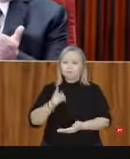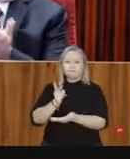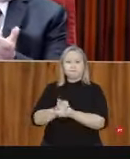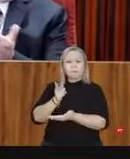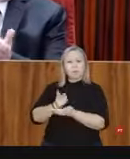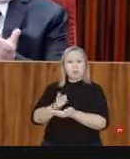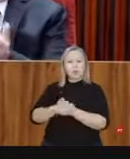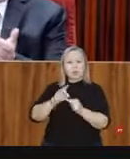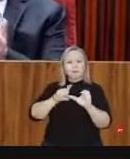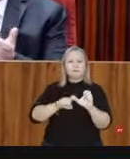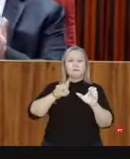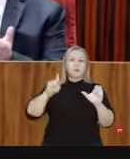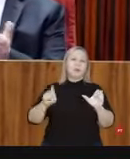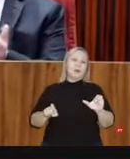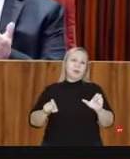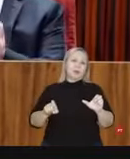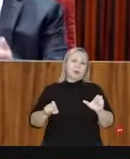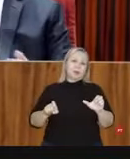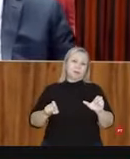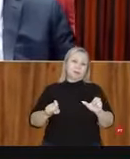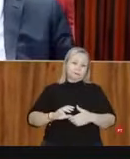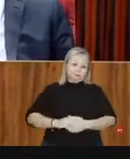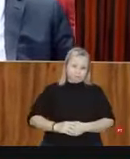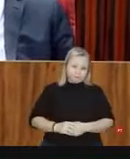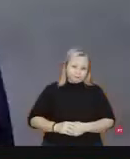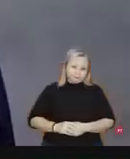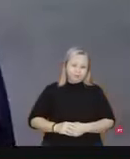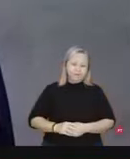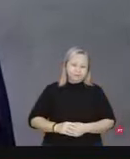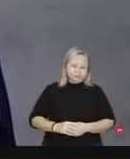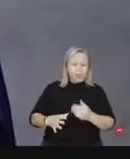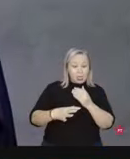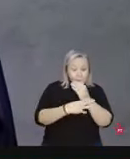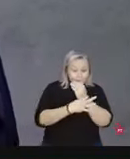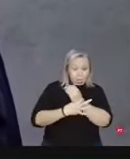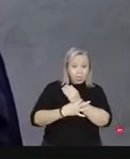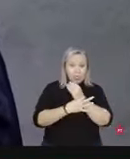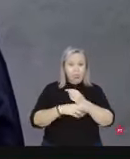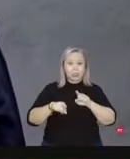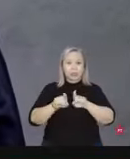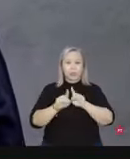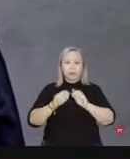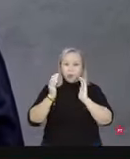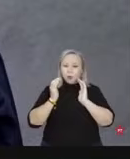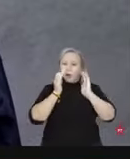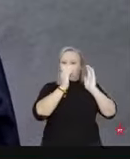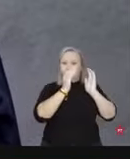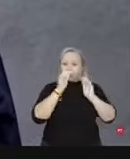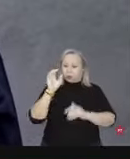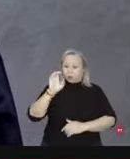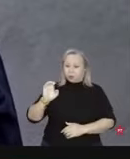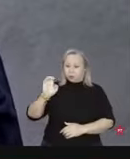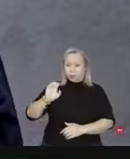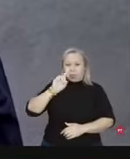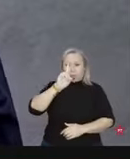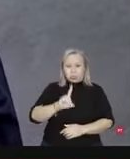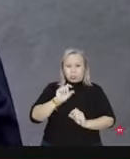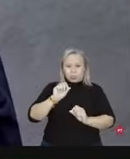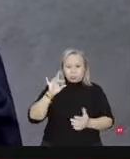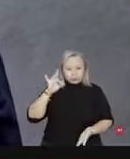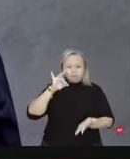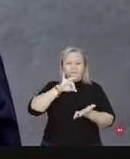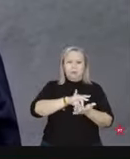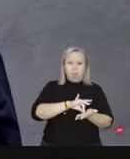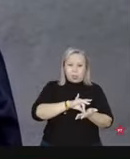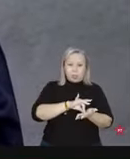sua independência e imparcialidade, garantindo o respeito ao Estado de Direito e